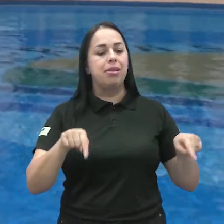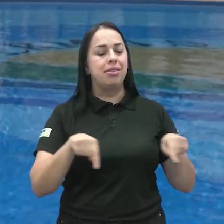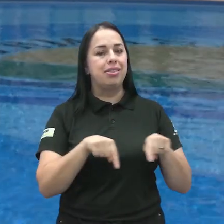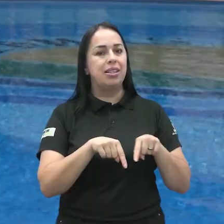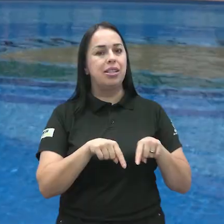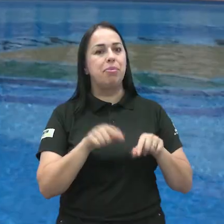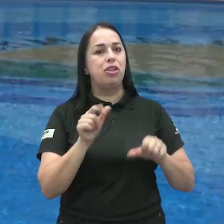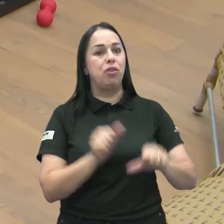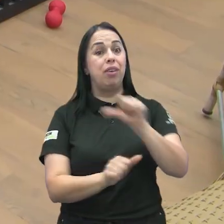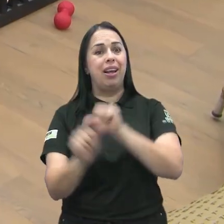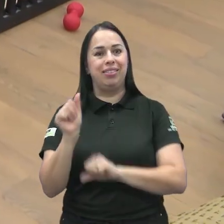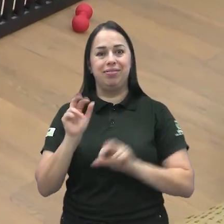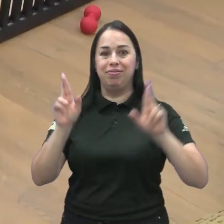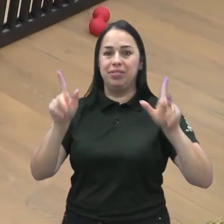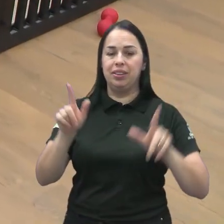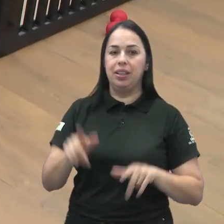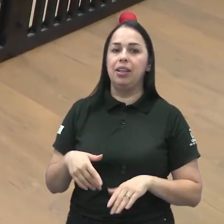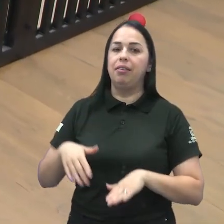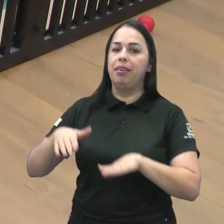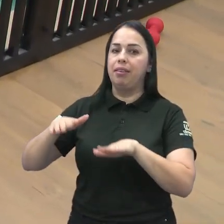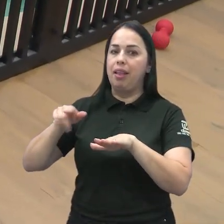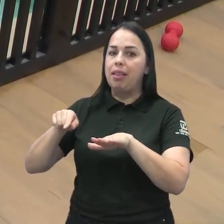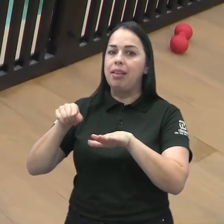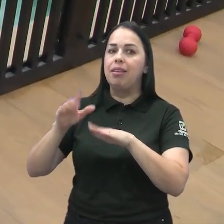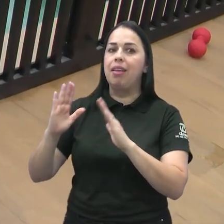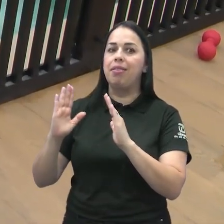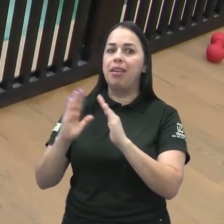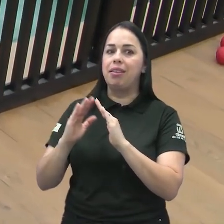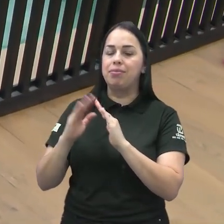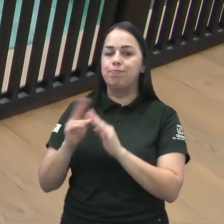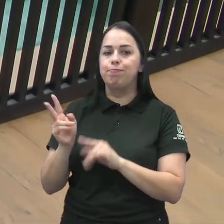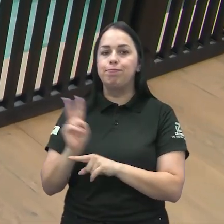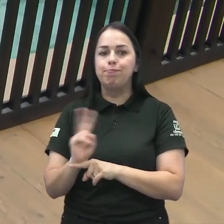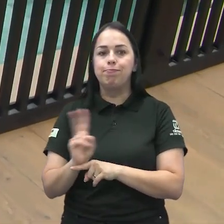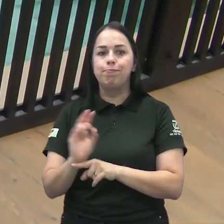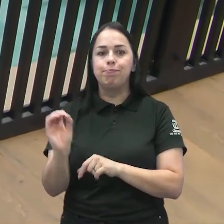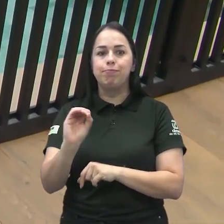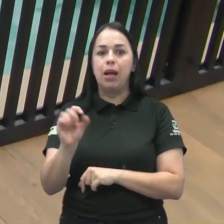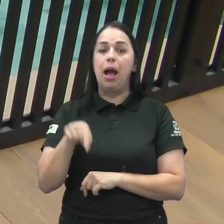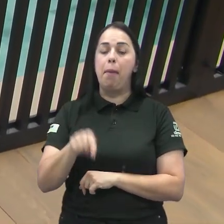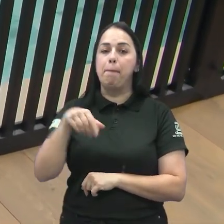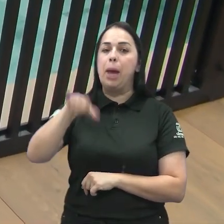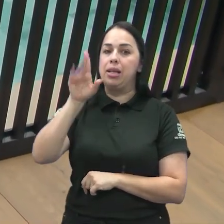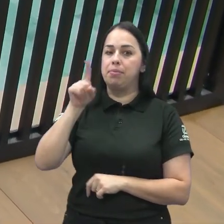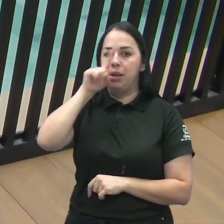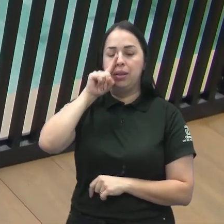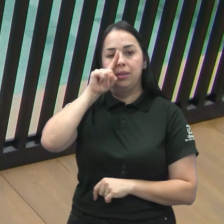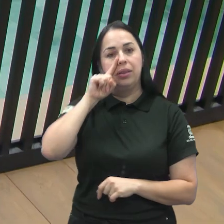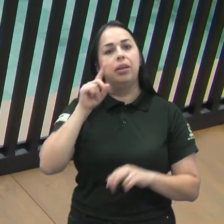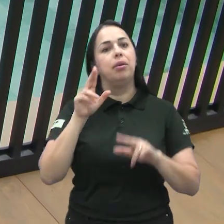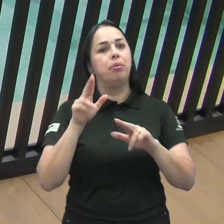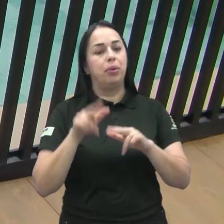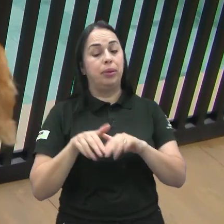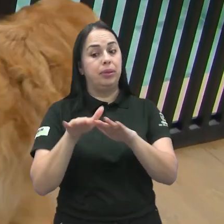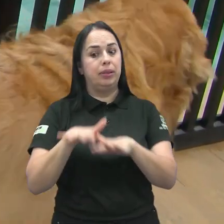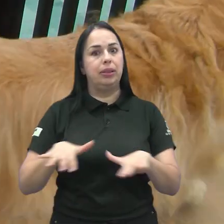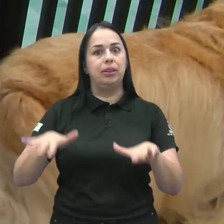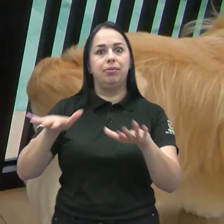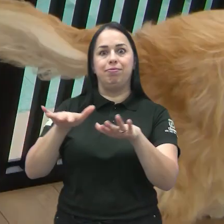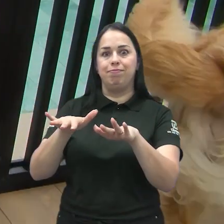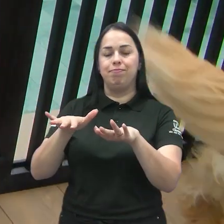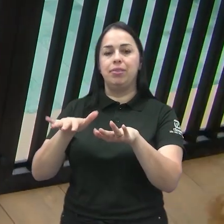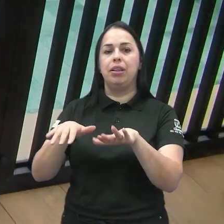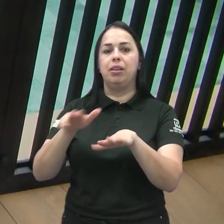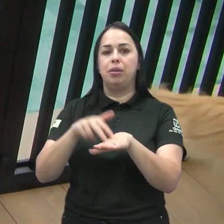não fica em um clube. Nas residências, a falta de monitoramento faz com que o risco seja maior. É nesse tipo de ambiente